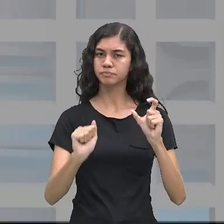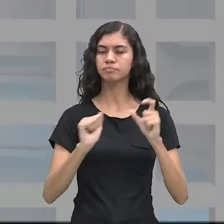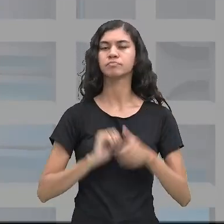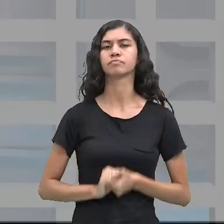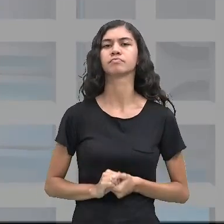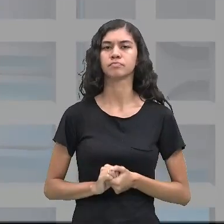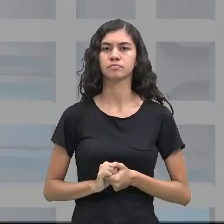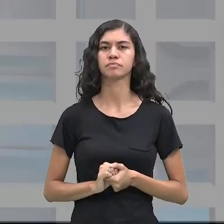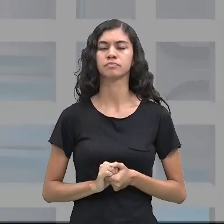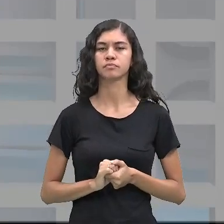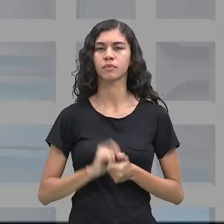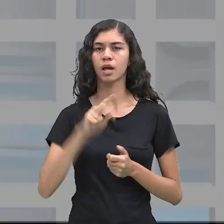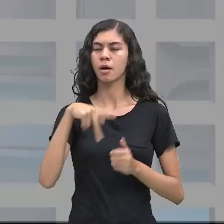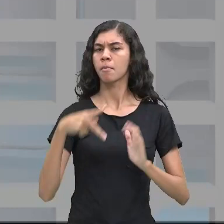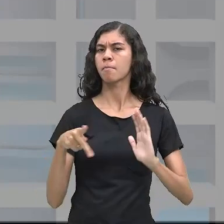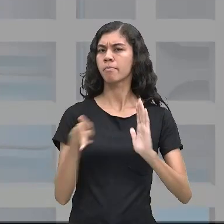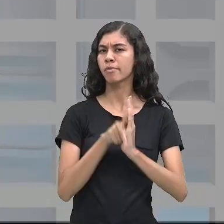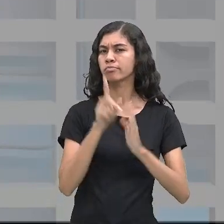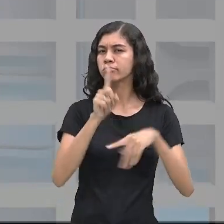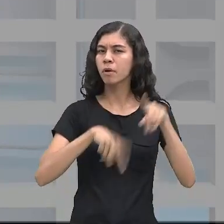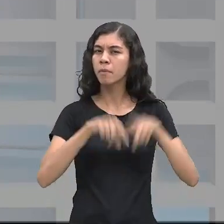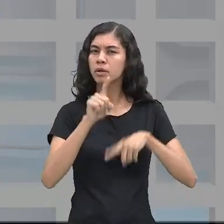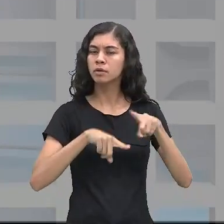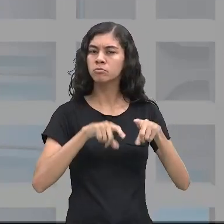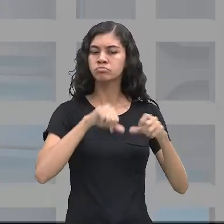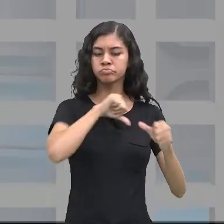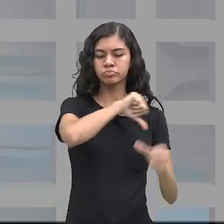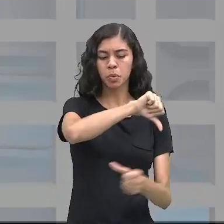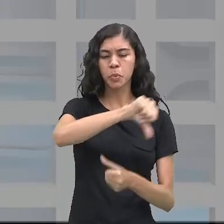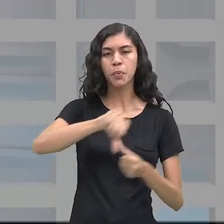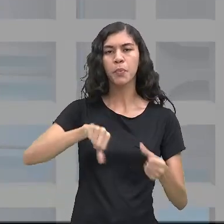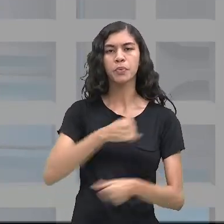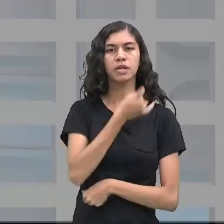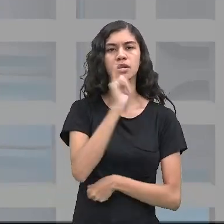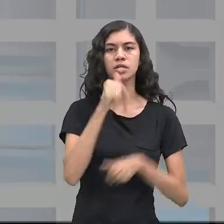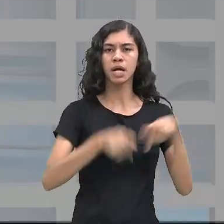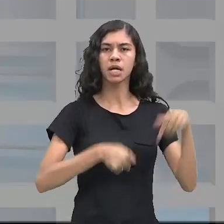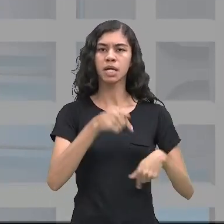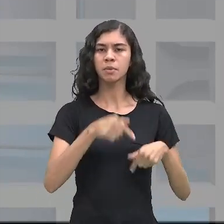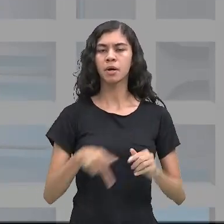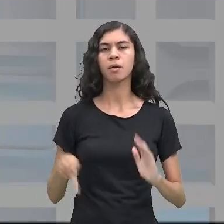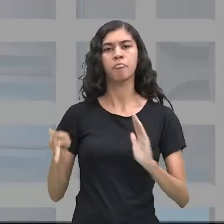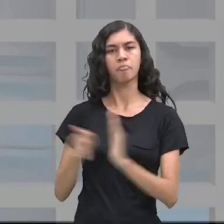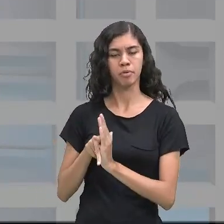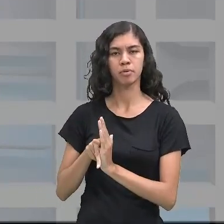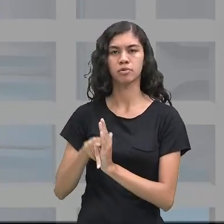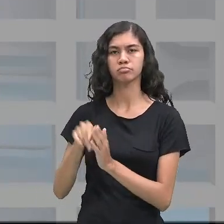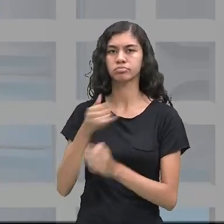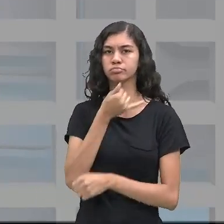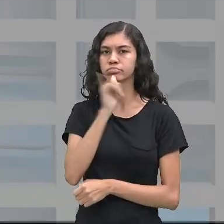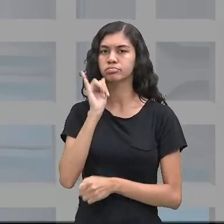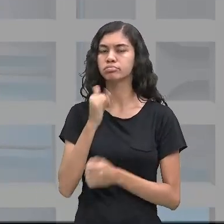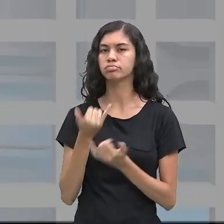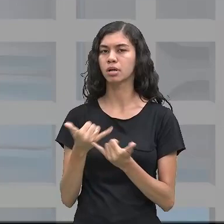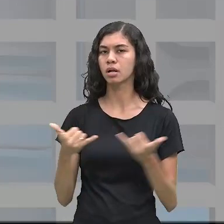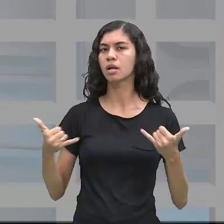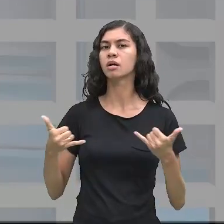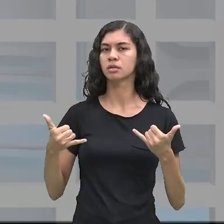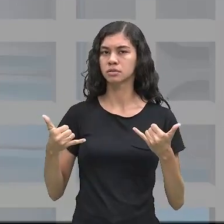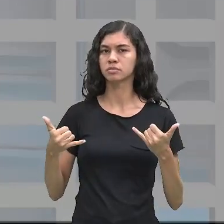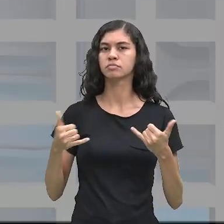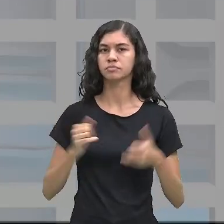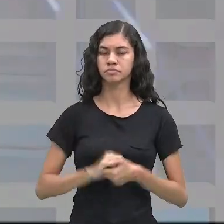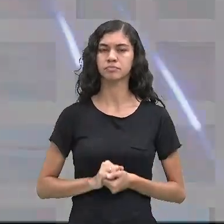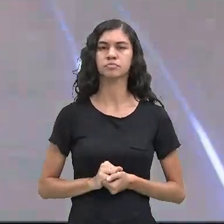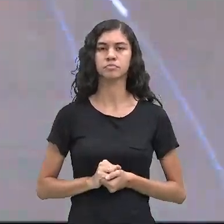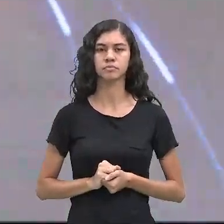são dispositivos que costumam transformar energia química em energia elétrica de maneira